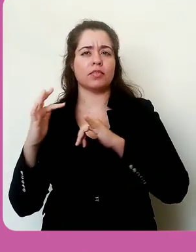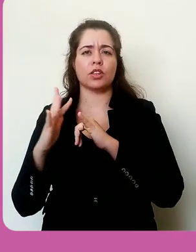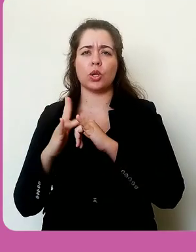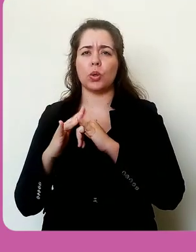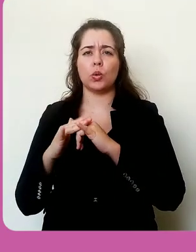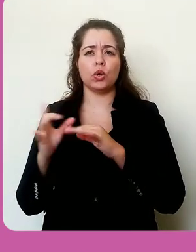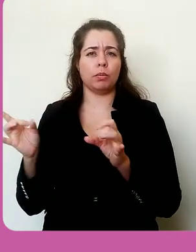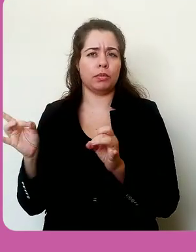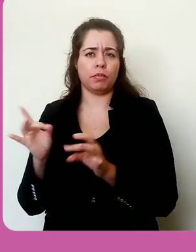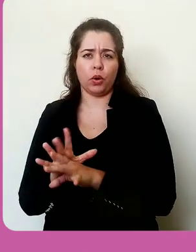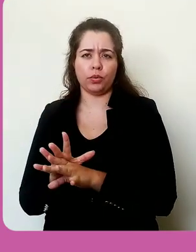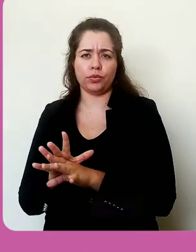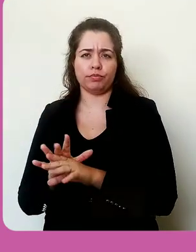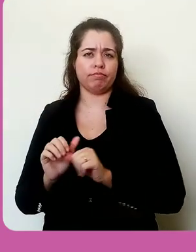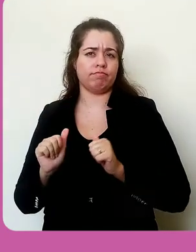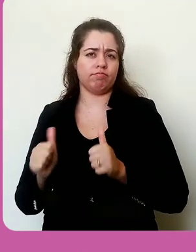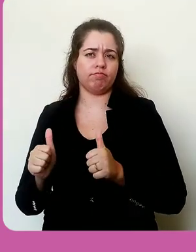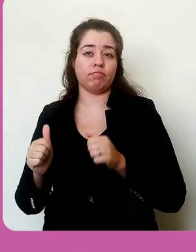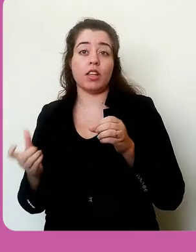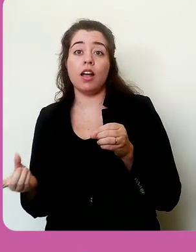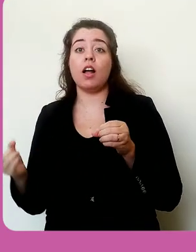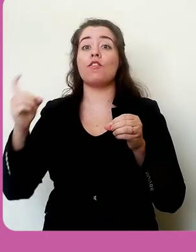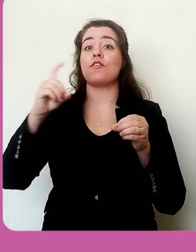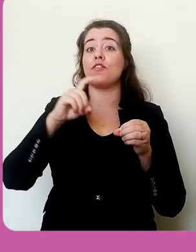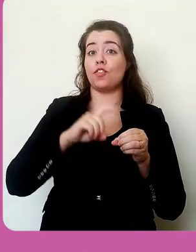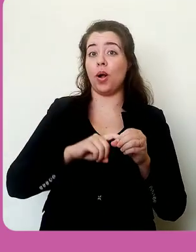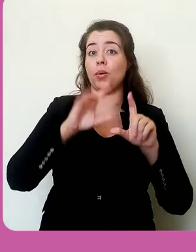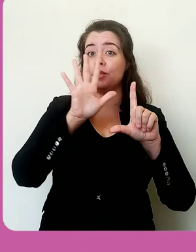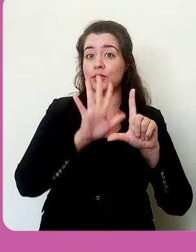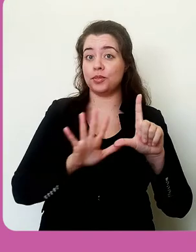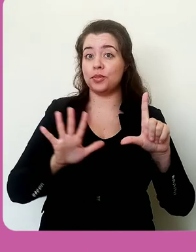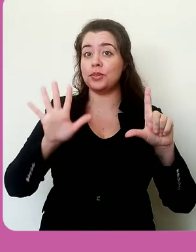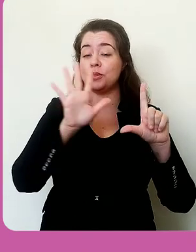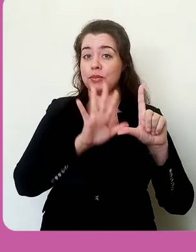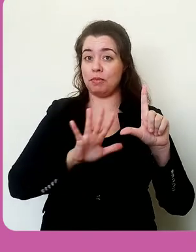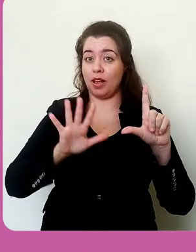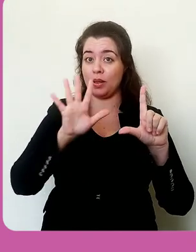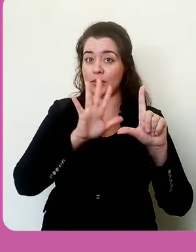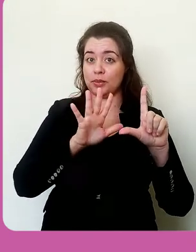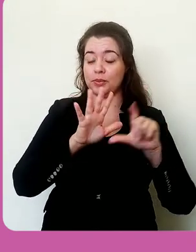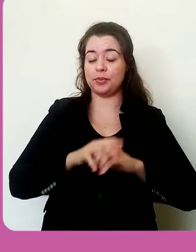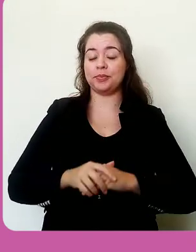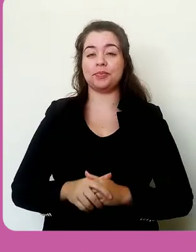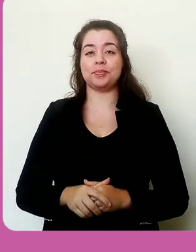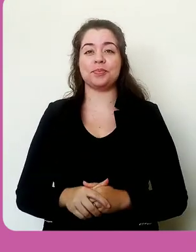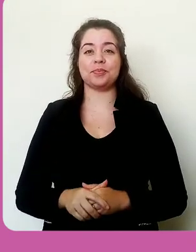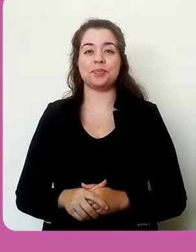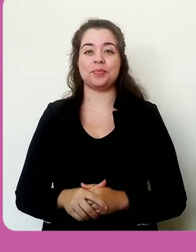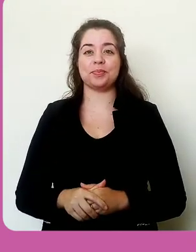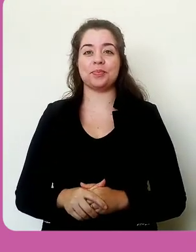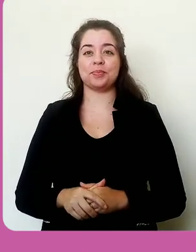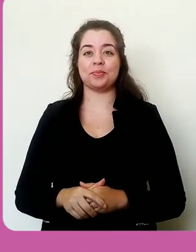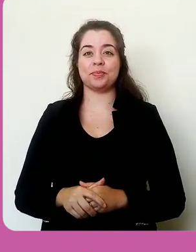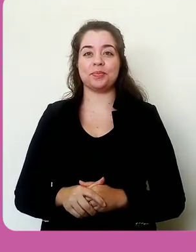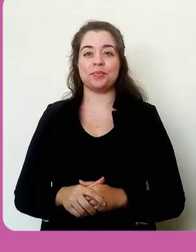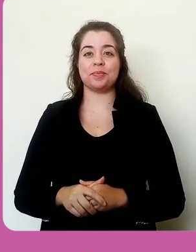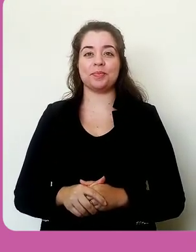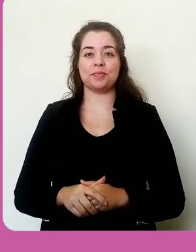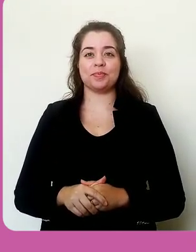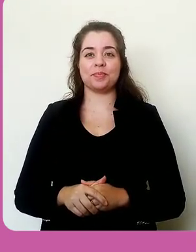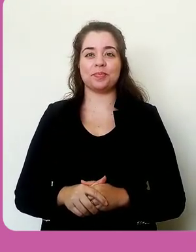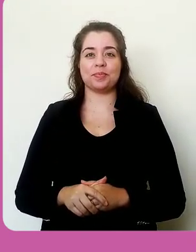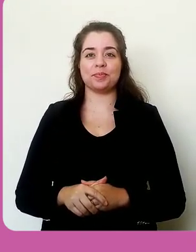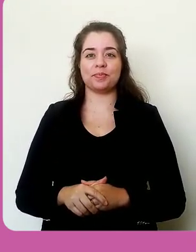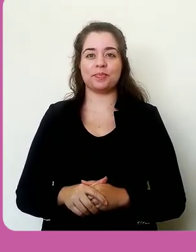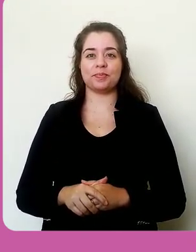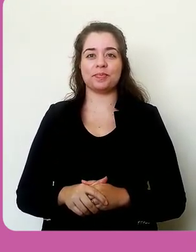no espaço que vocês, na sua sala, né? Na sua disciplina. E vamos,